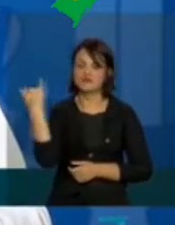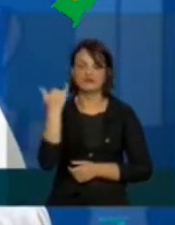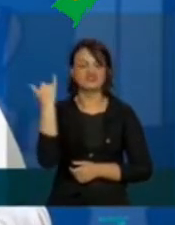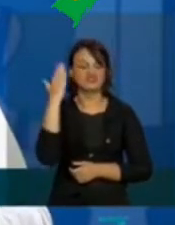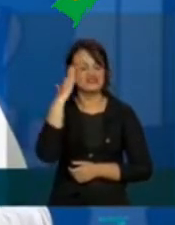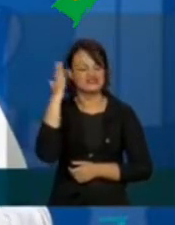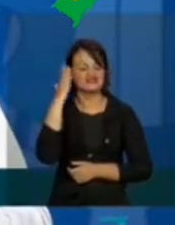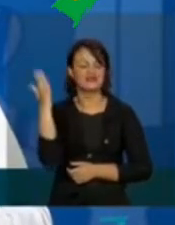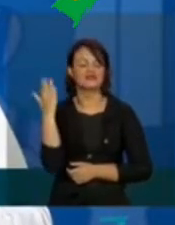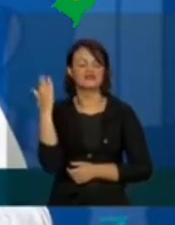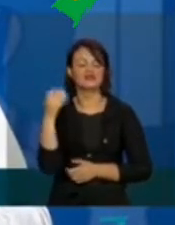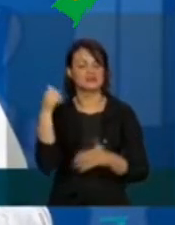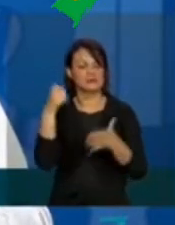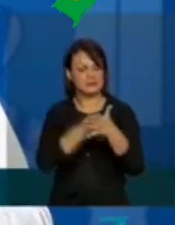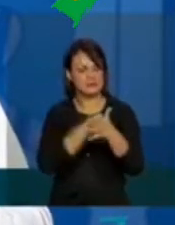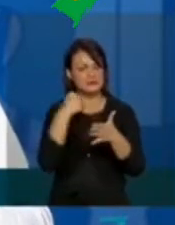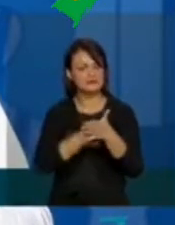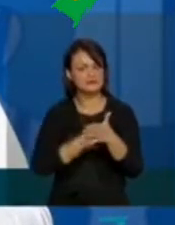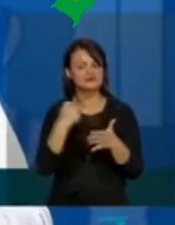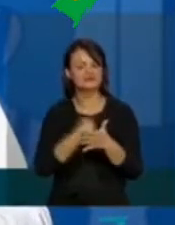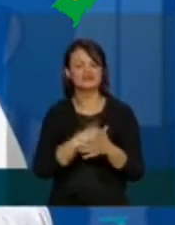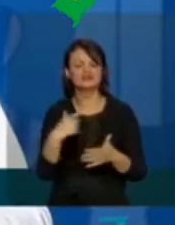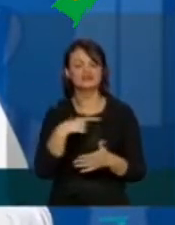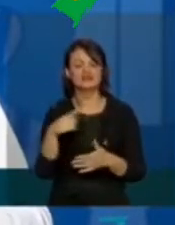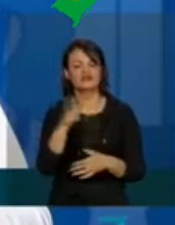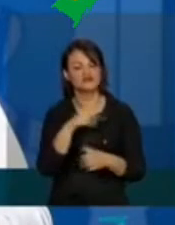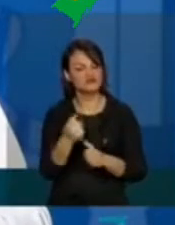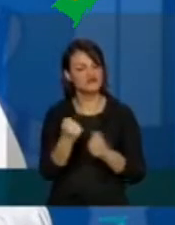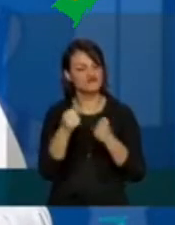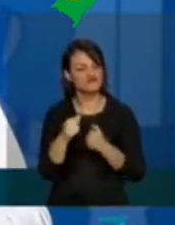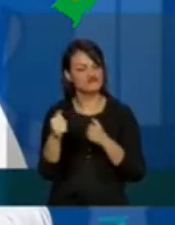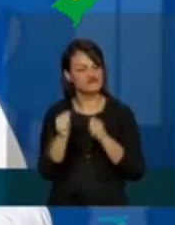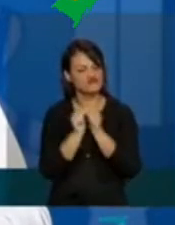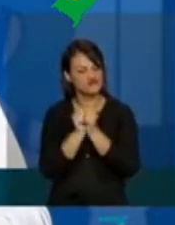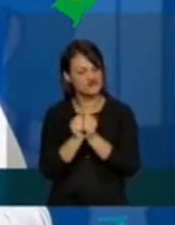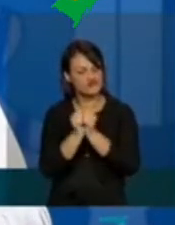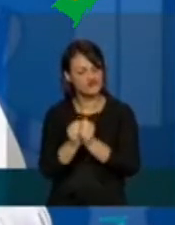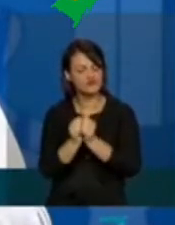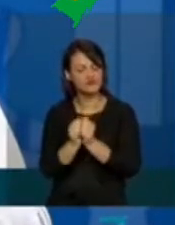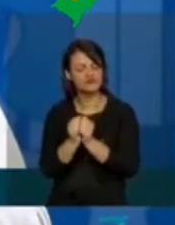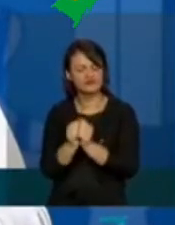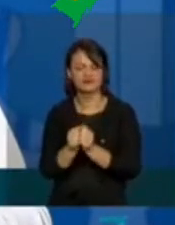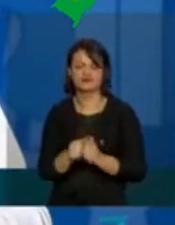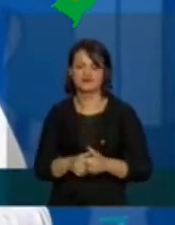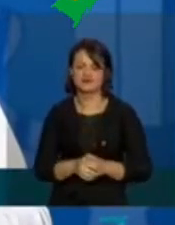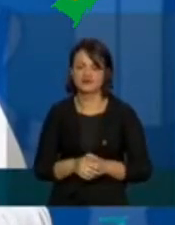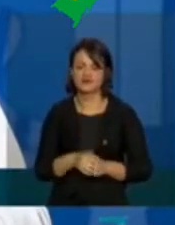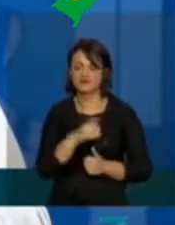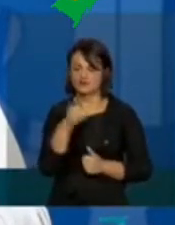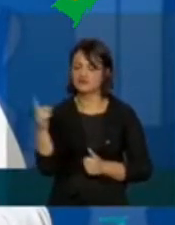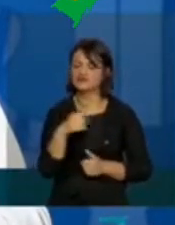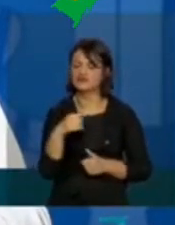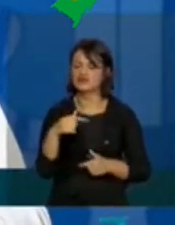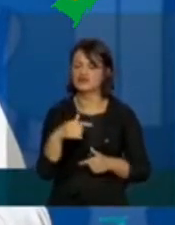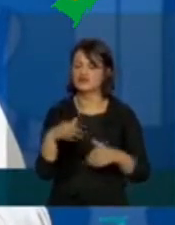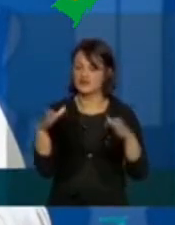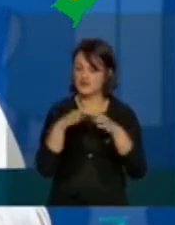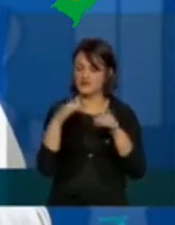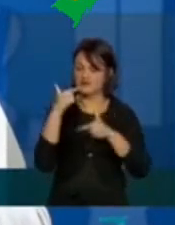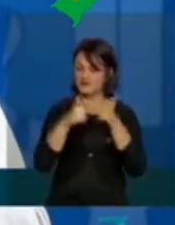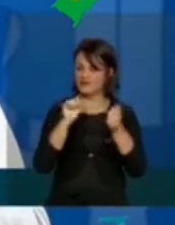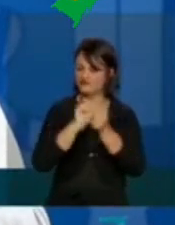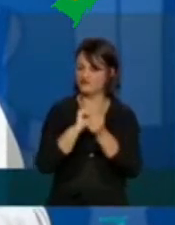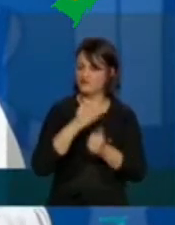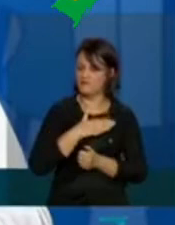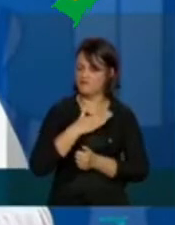sabe o tamanho da luta, nós estamos juntos, nós estamos aí lado a lado de vocês. Vocês são parte da minha equipe, vocês